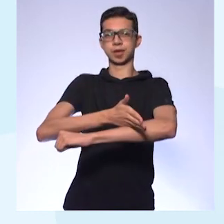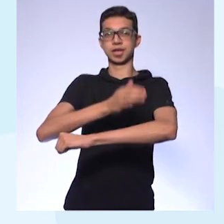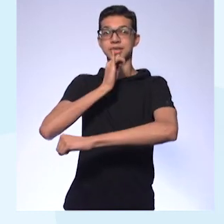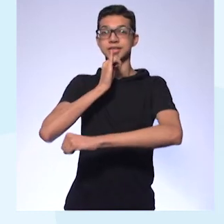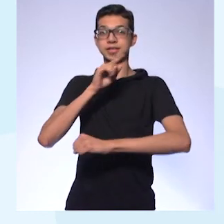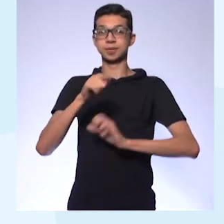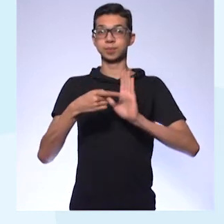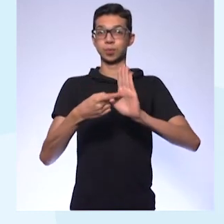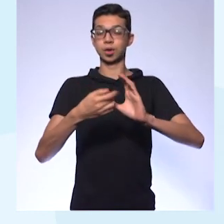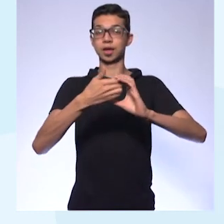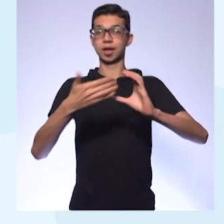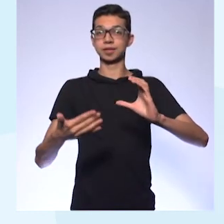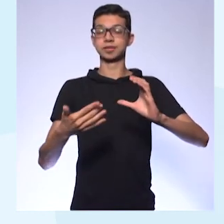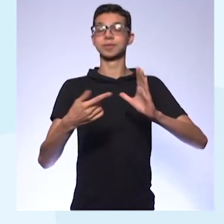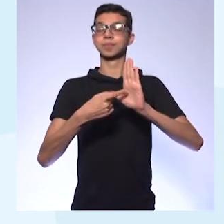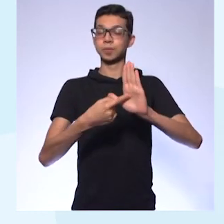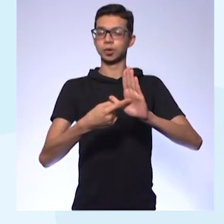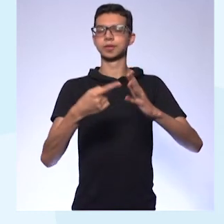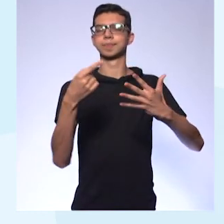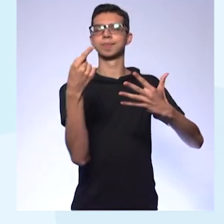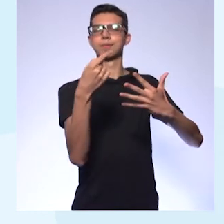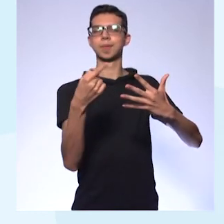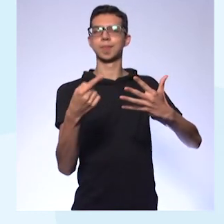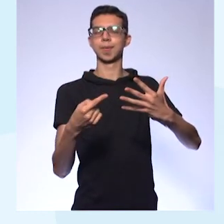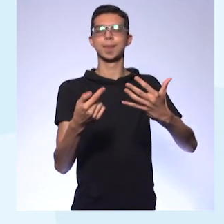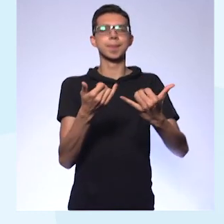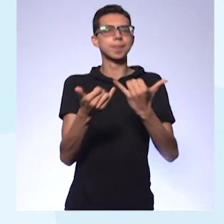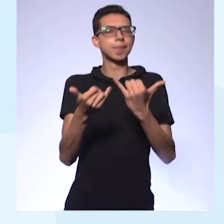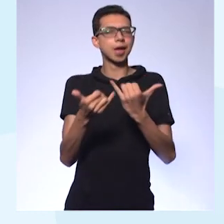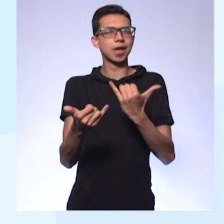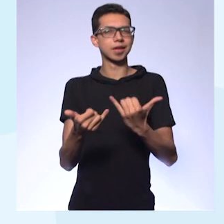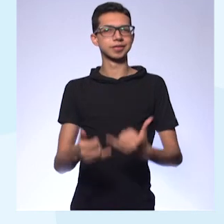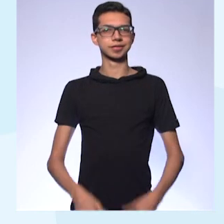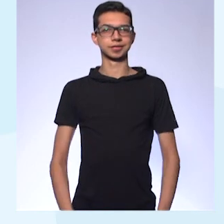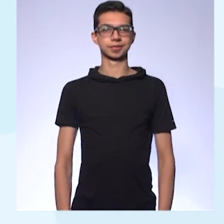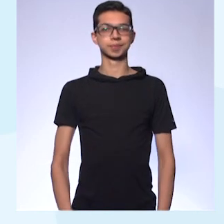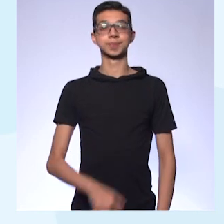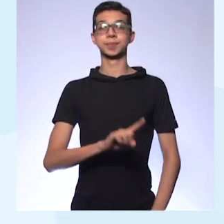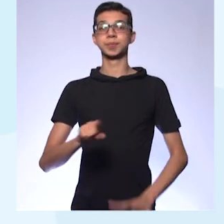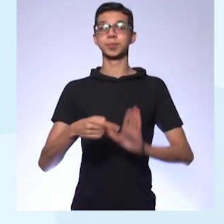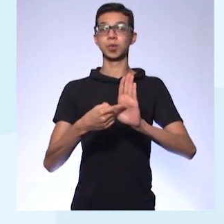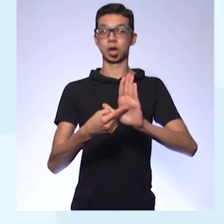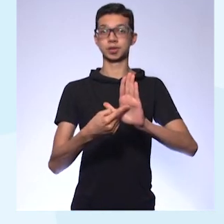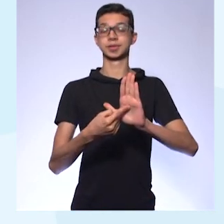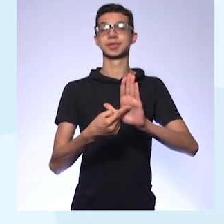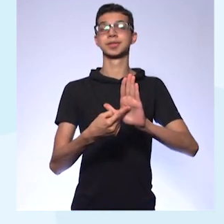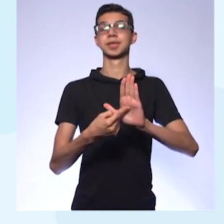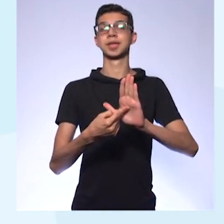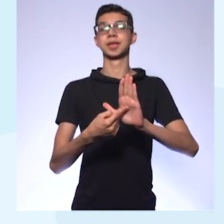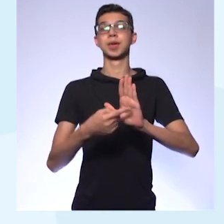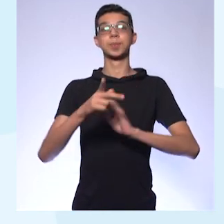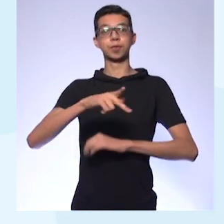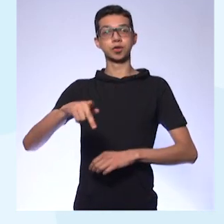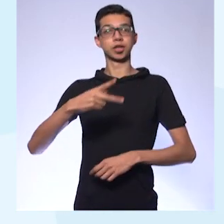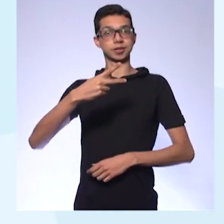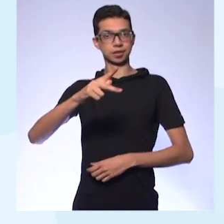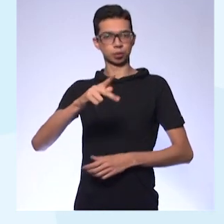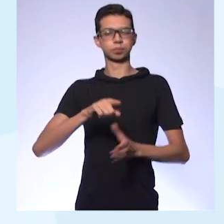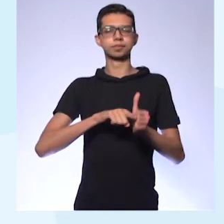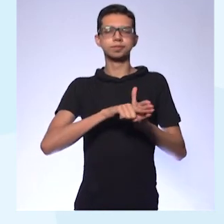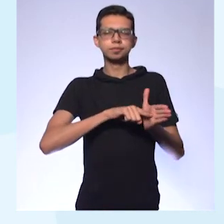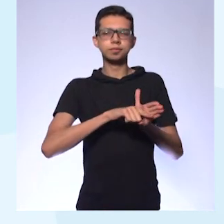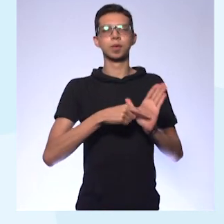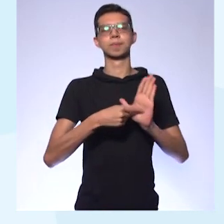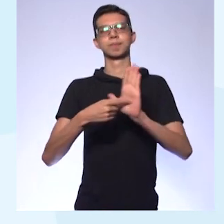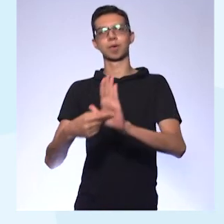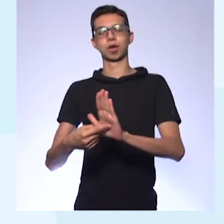as características que se assemelham ao que mais se aproximam. Apresente essa pesquisa para o seu professor, compartilhe com seus colegas, ou